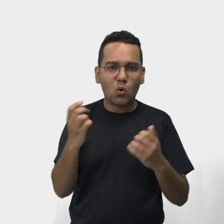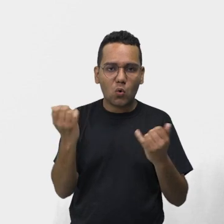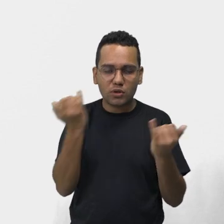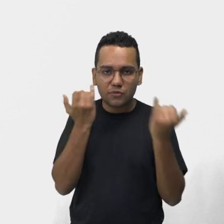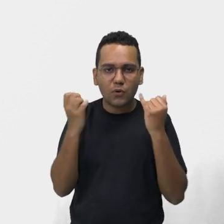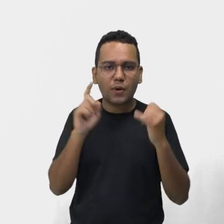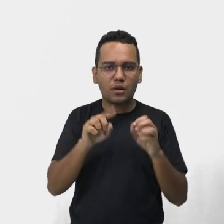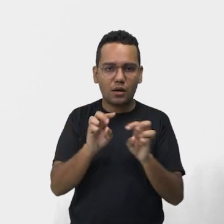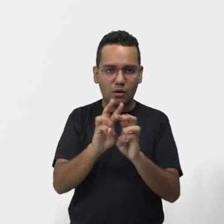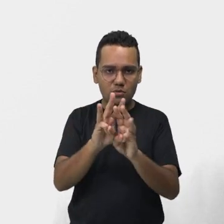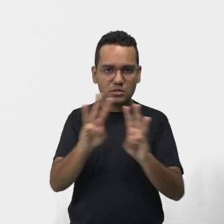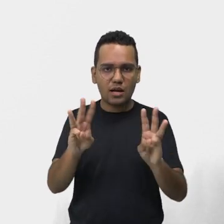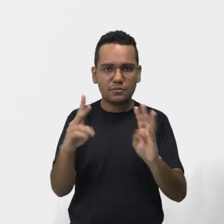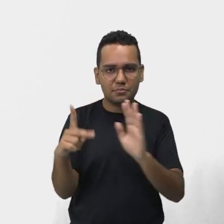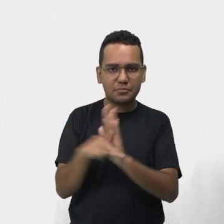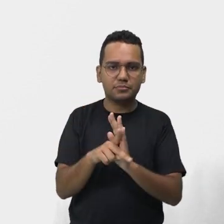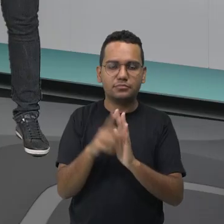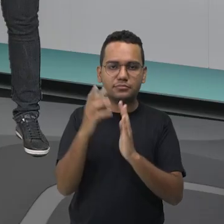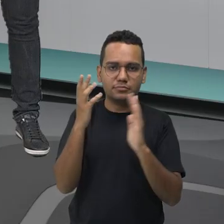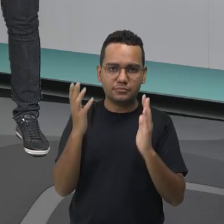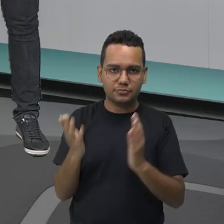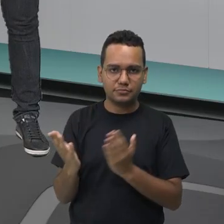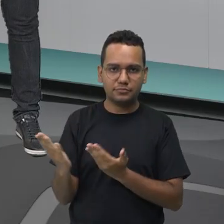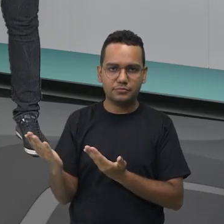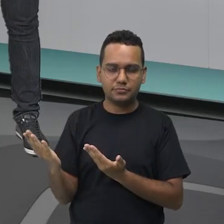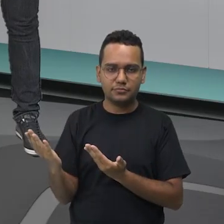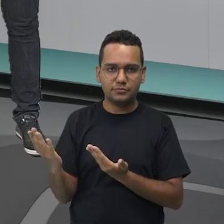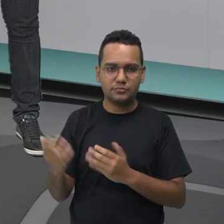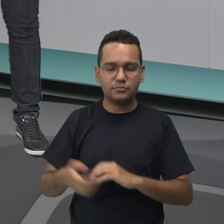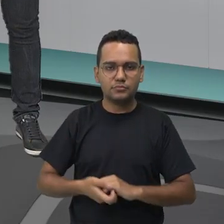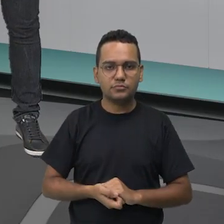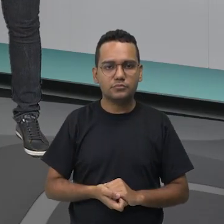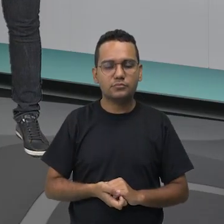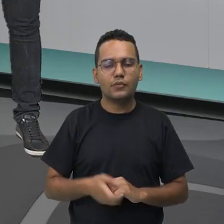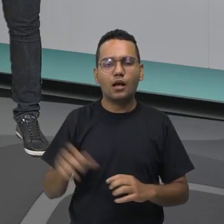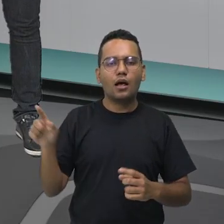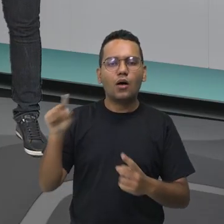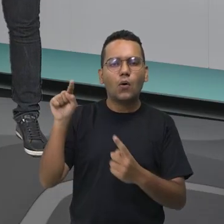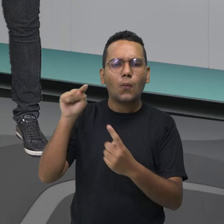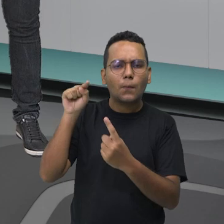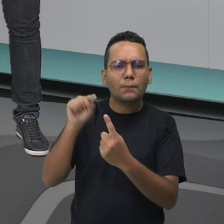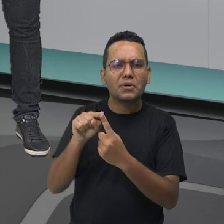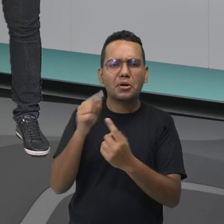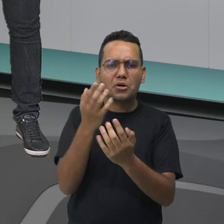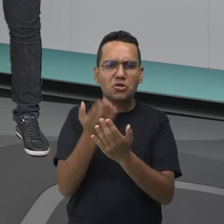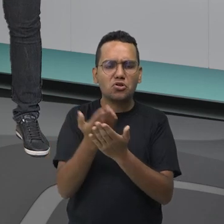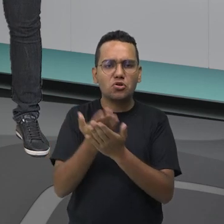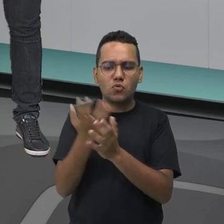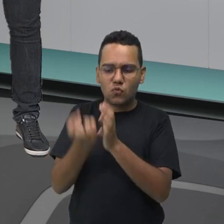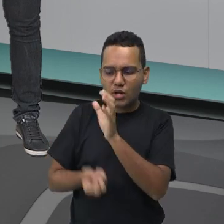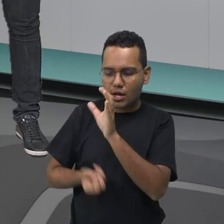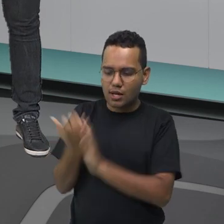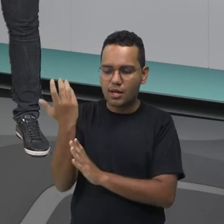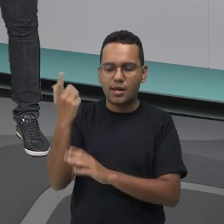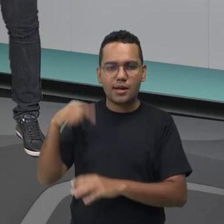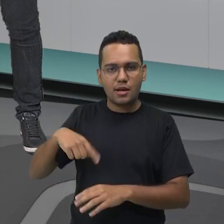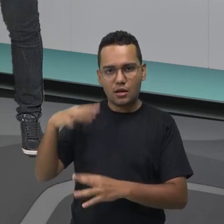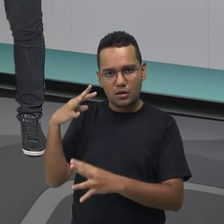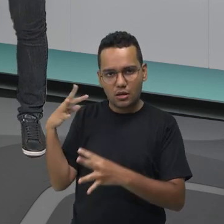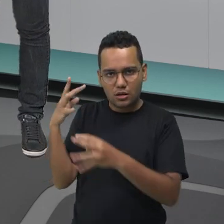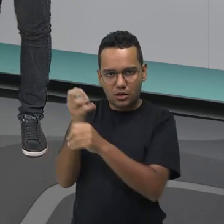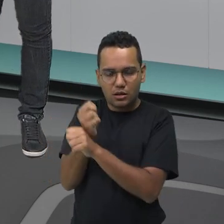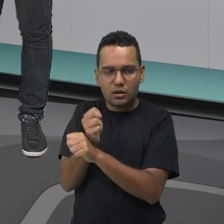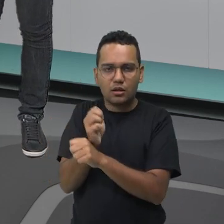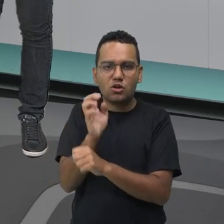esse? Percebam que aqui eu tenho exatamente a referência ao que foi dito pelo autor no texto